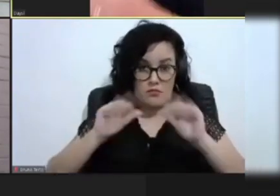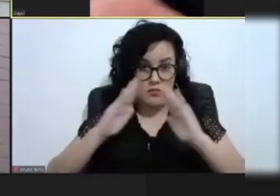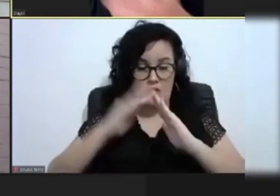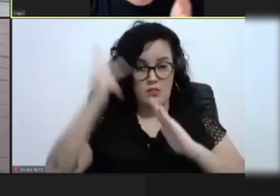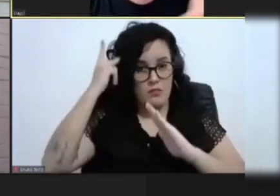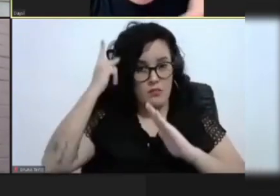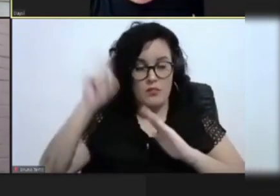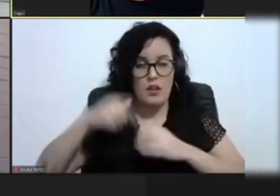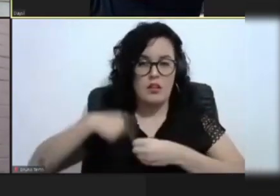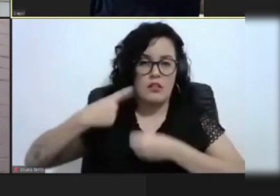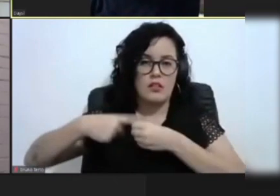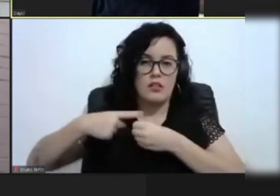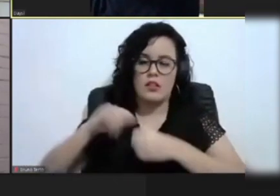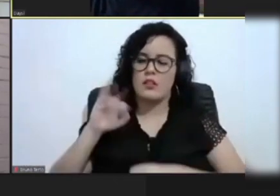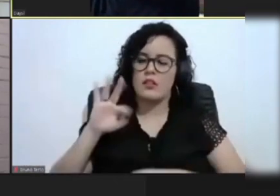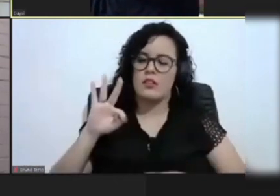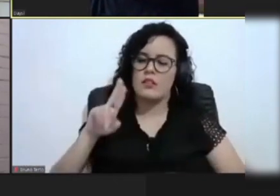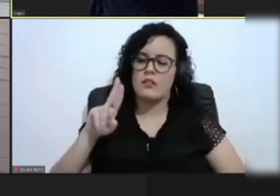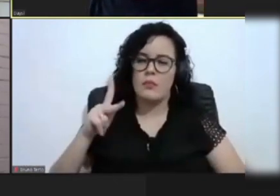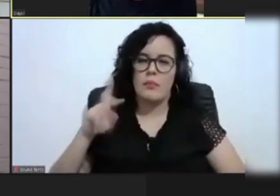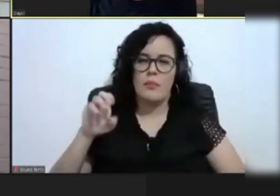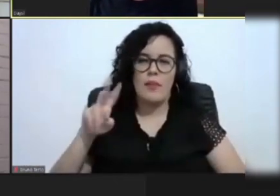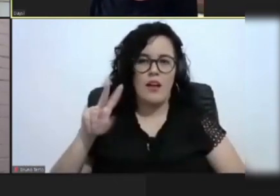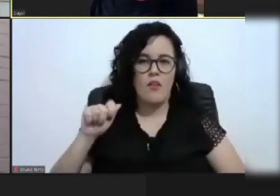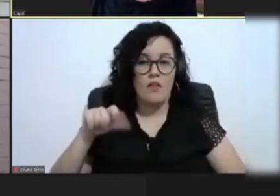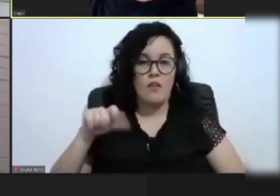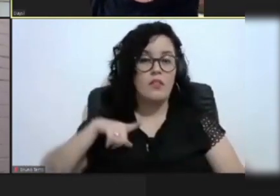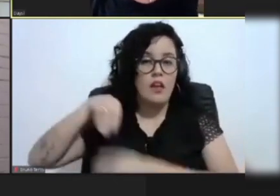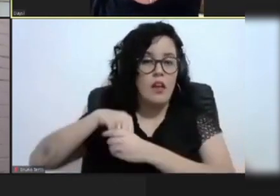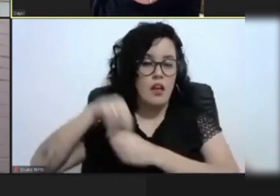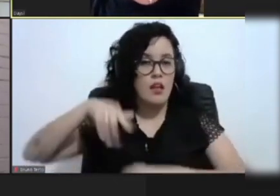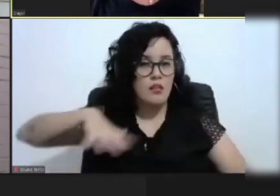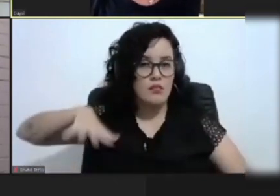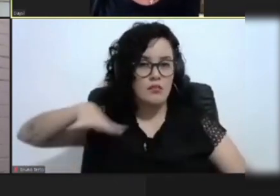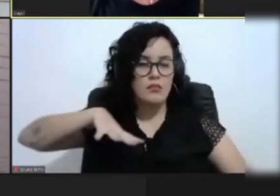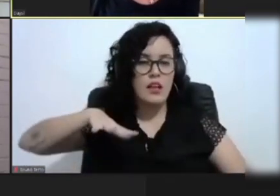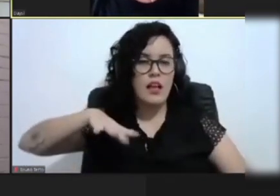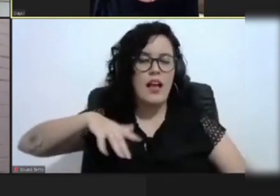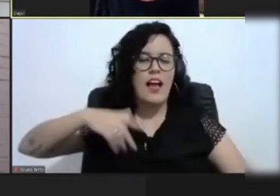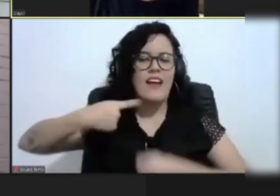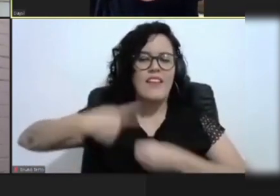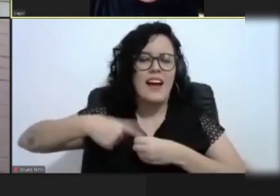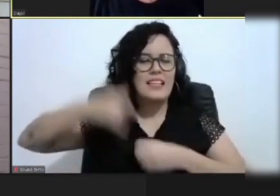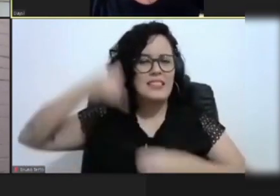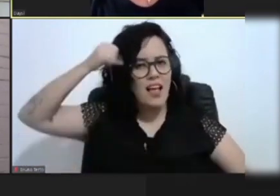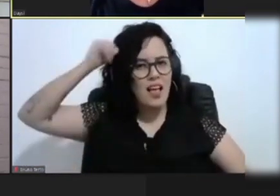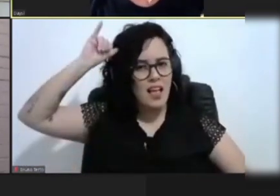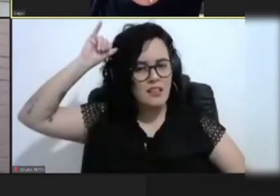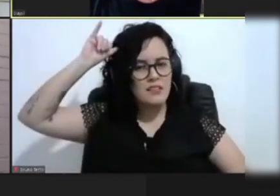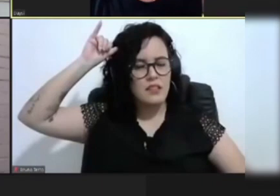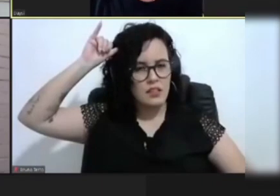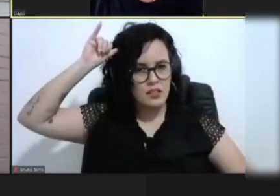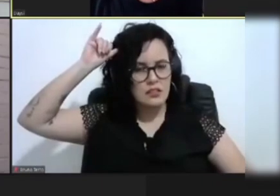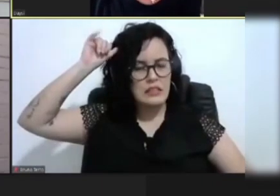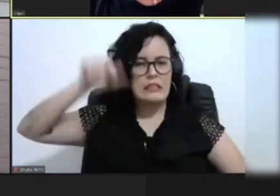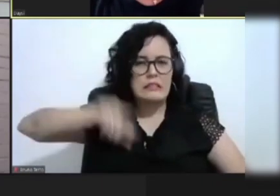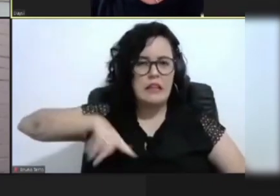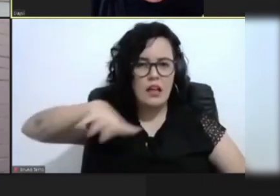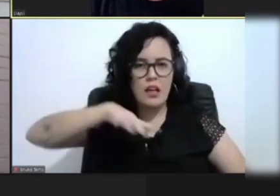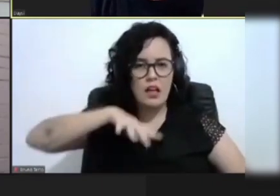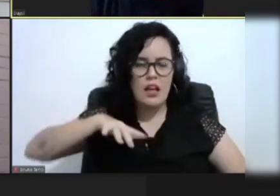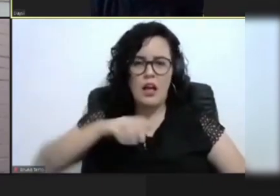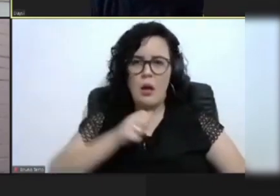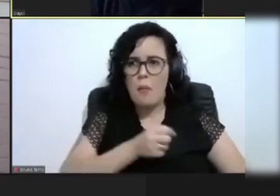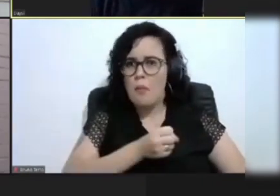chamada Itupeva, que tem uma, eles chamam de fazendinha, onde tem um assentamento de centenas